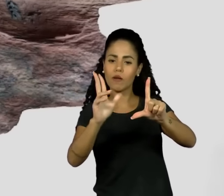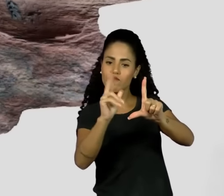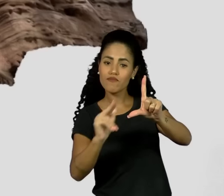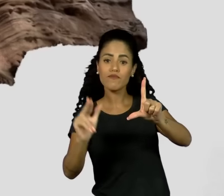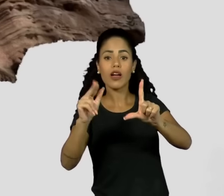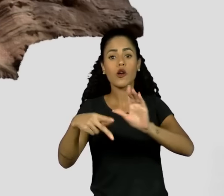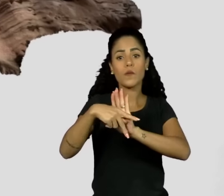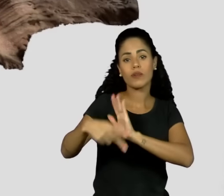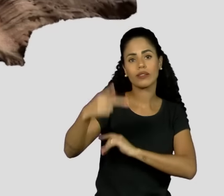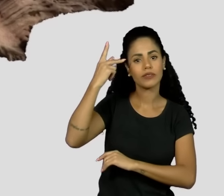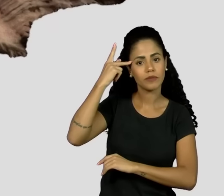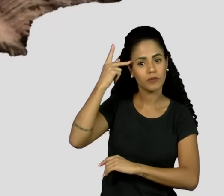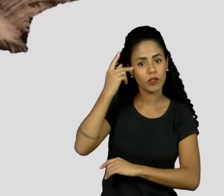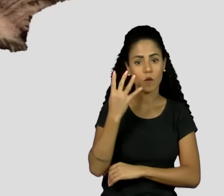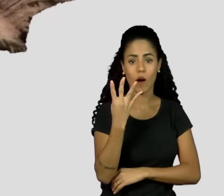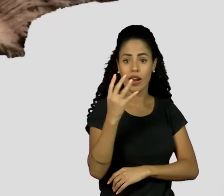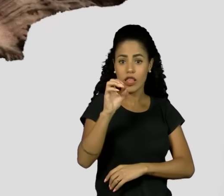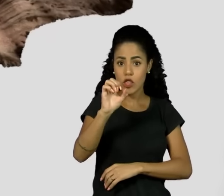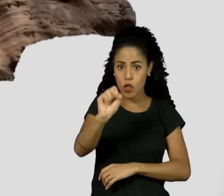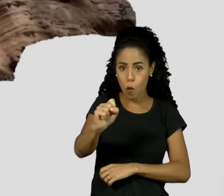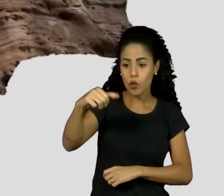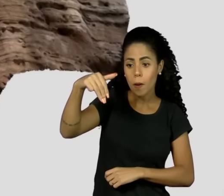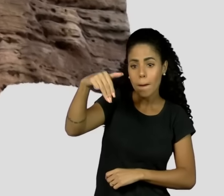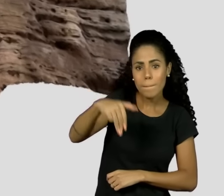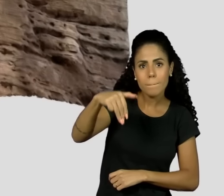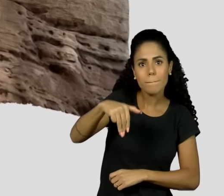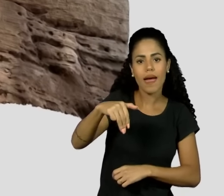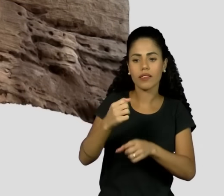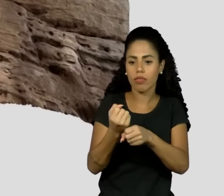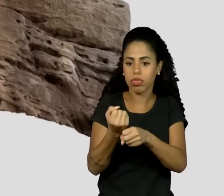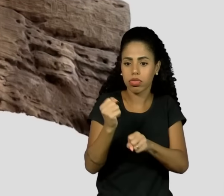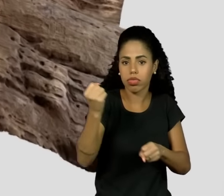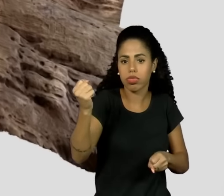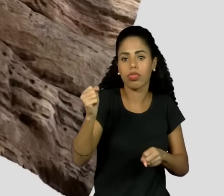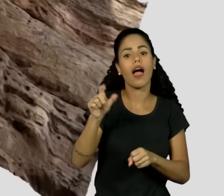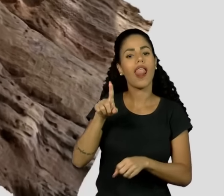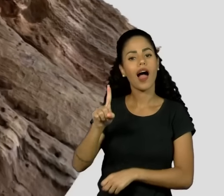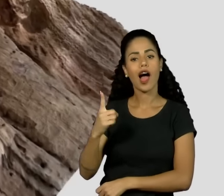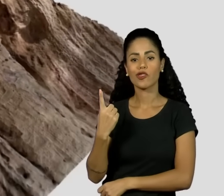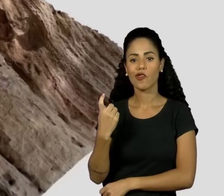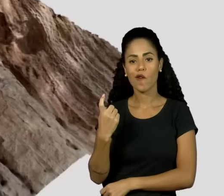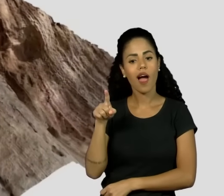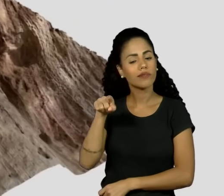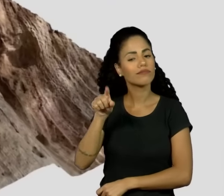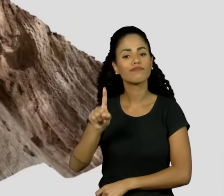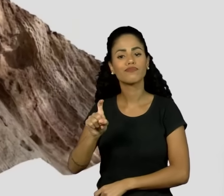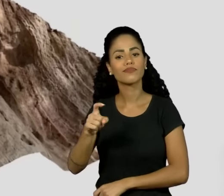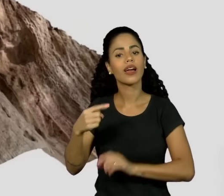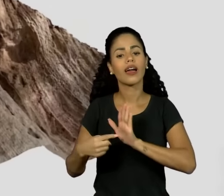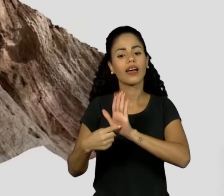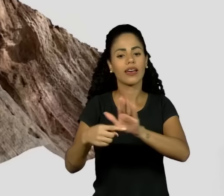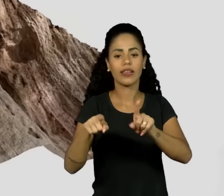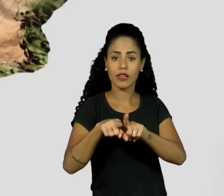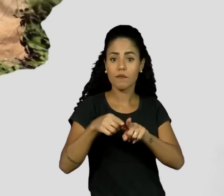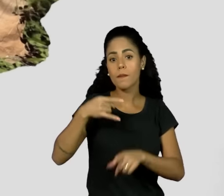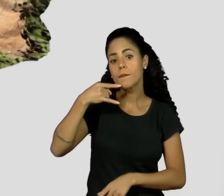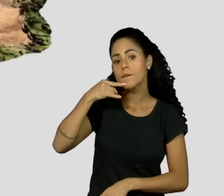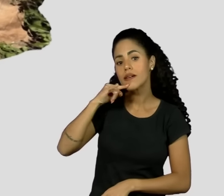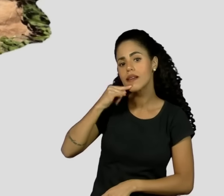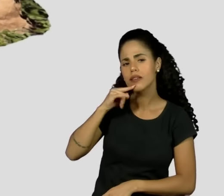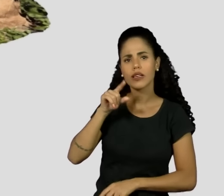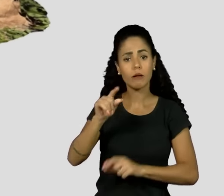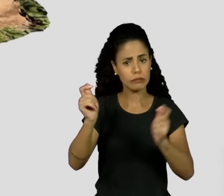São Paulo, com 48 metros, localizado no município de Dourado, e um sítio arqueológico destruído em Piracicaba,